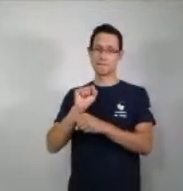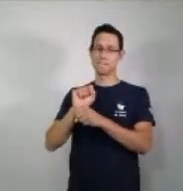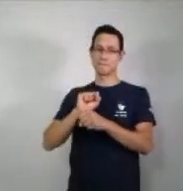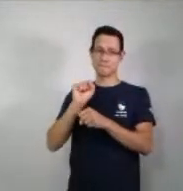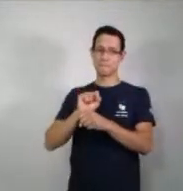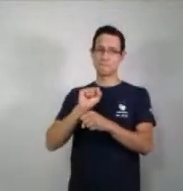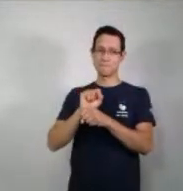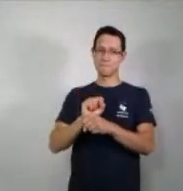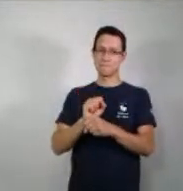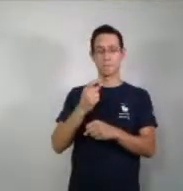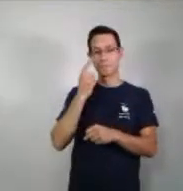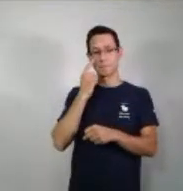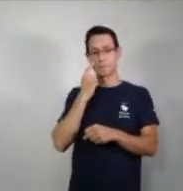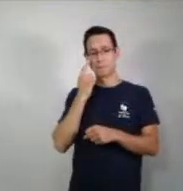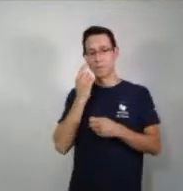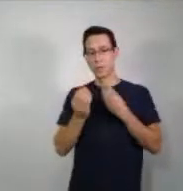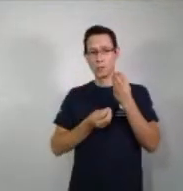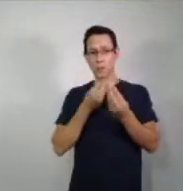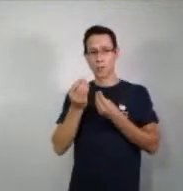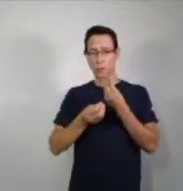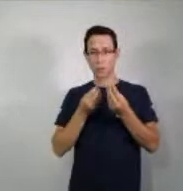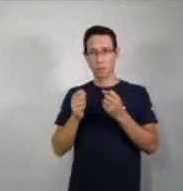instituição se manifestar para cuidar.